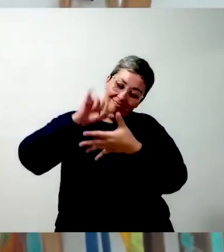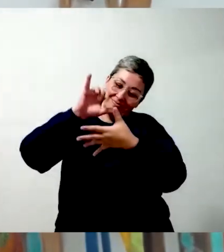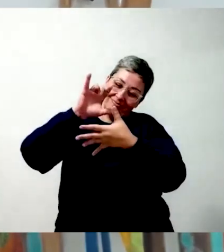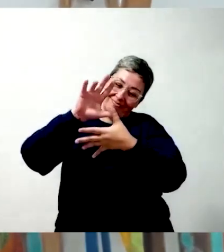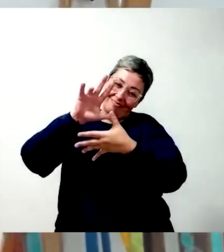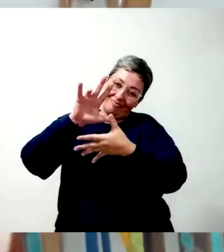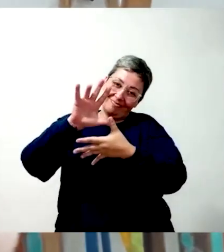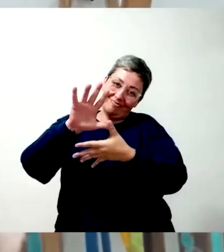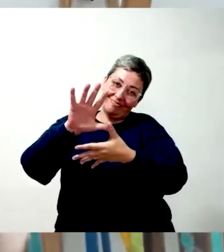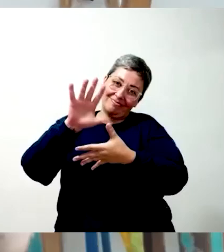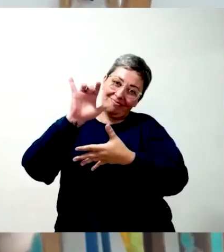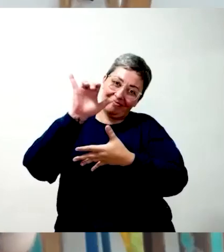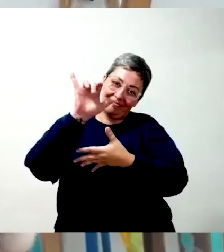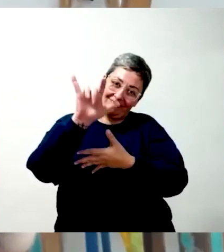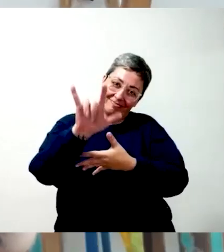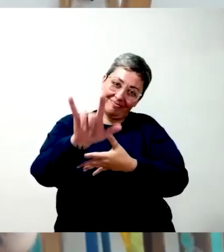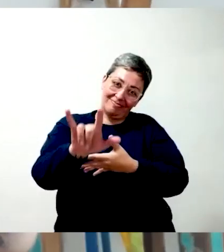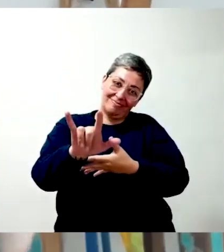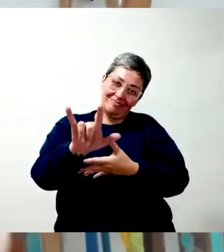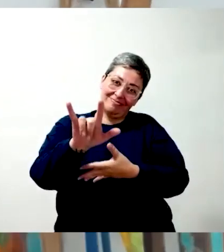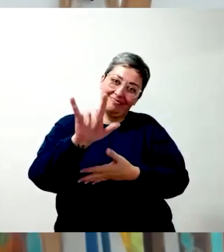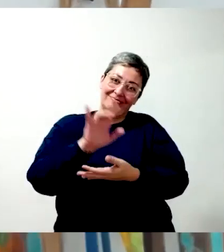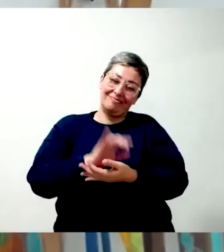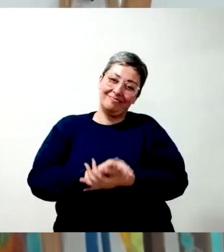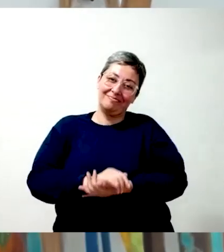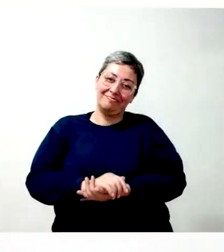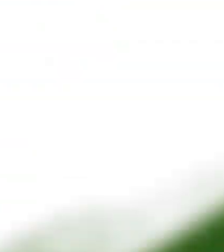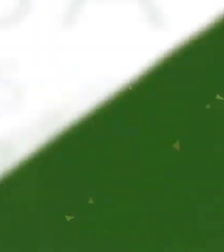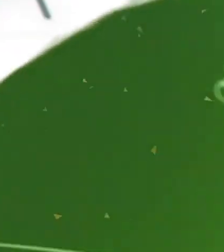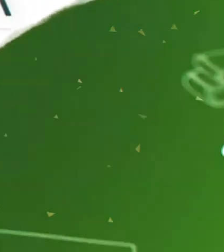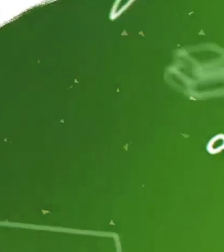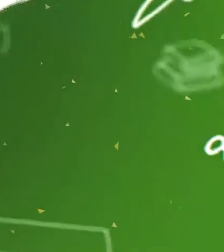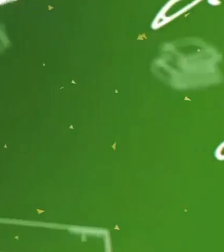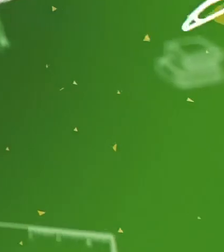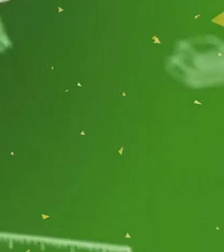por ti, amores.